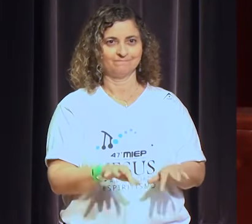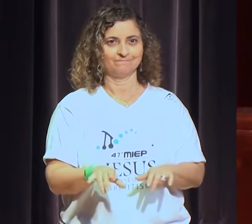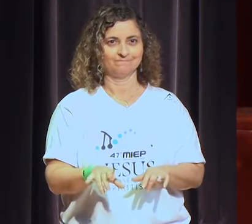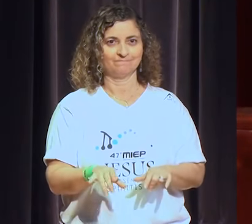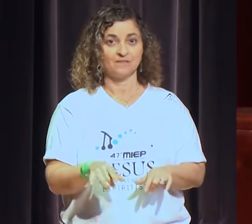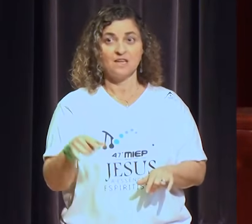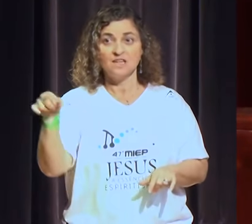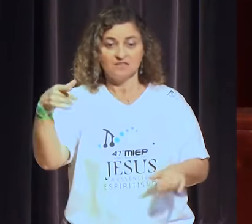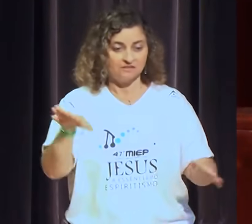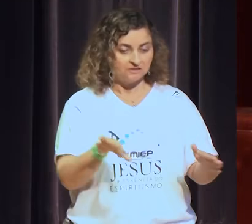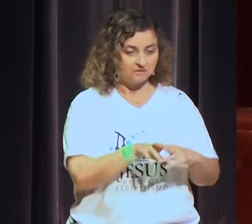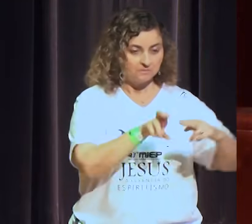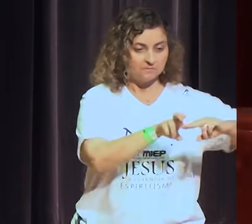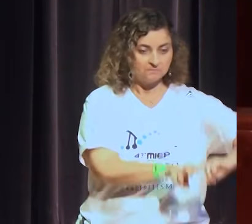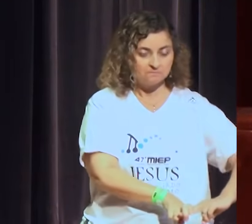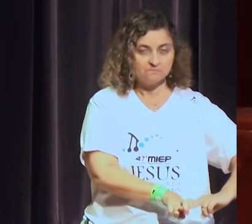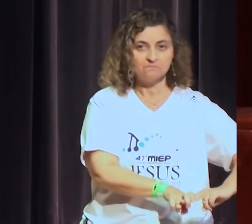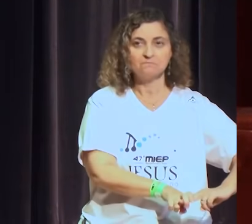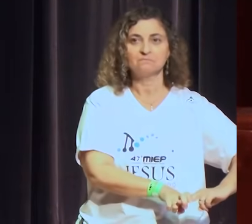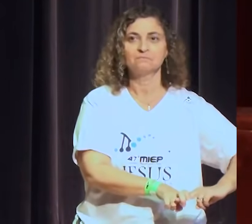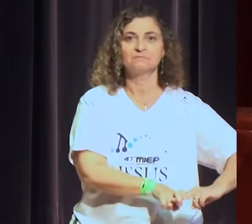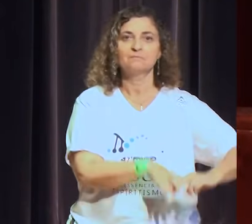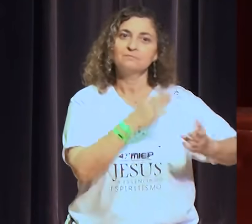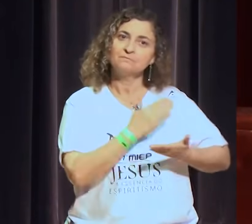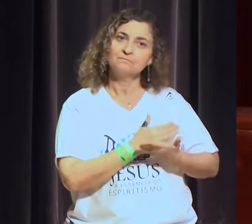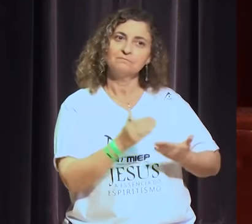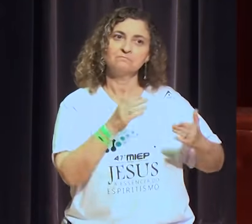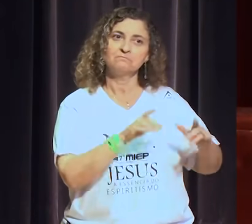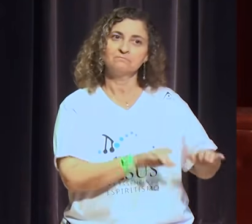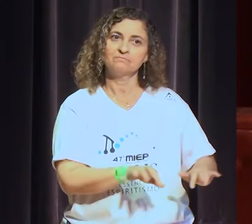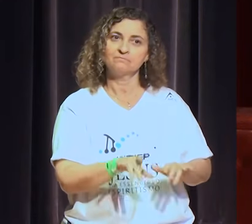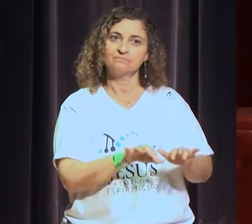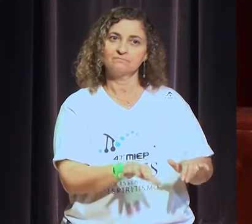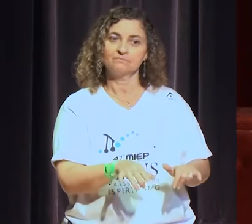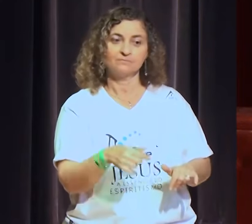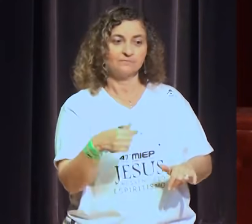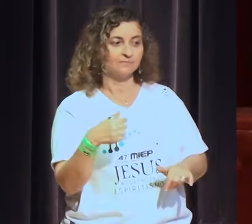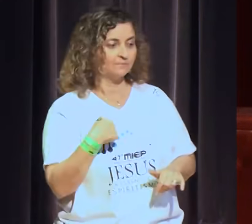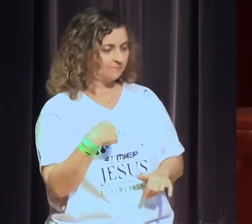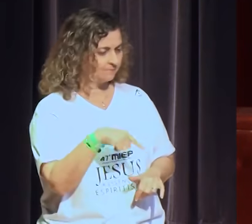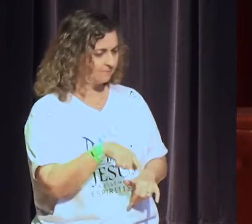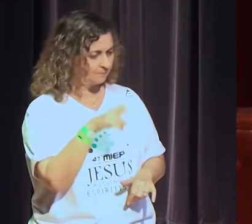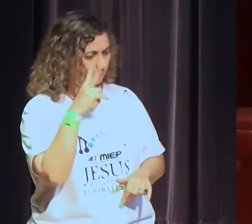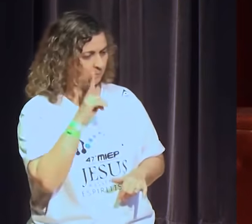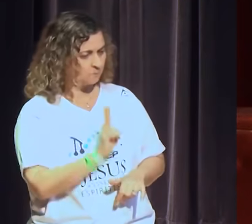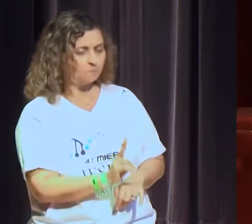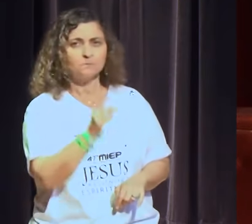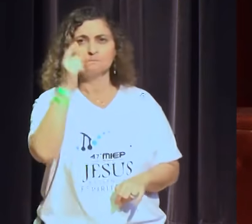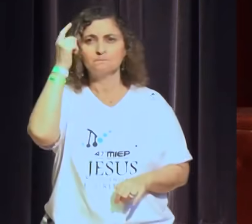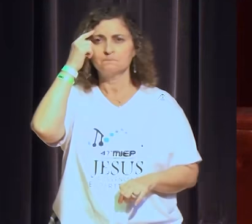Professor de formado em piano na UFMG, e pegou o piano. Era o mesmo, o meu pianinho, o mesmo pianinho.